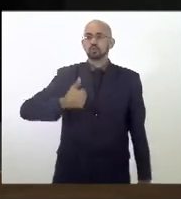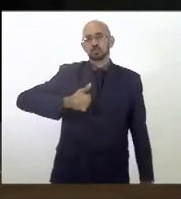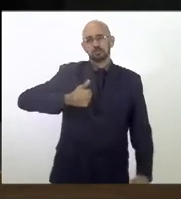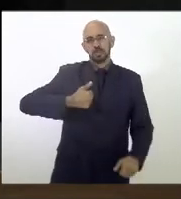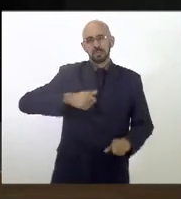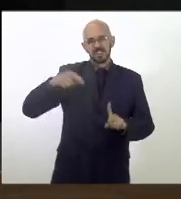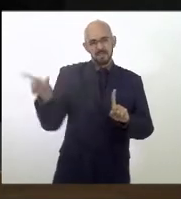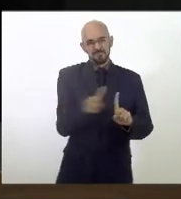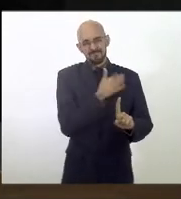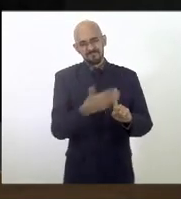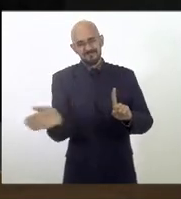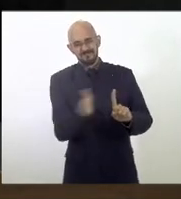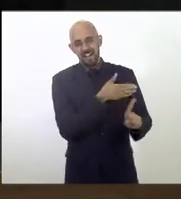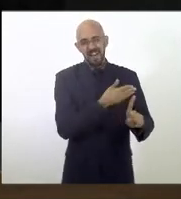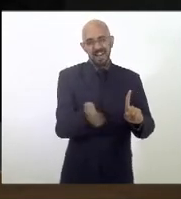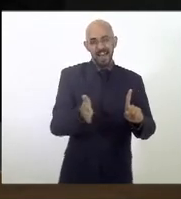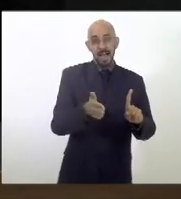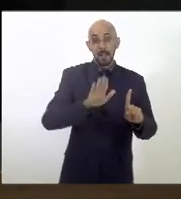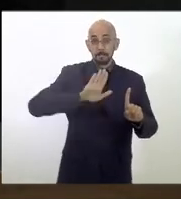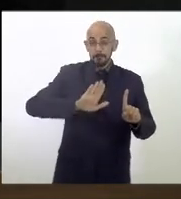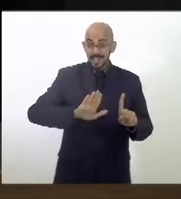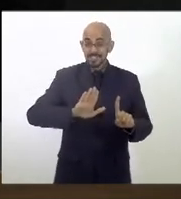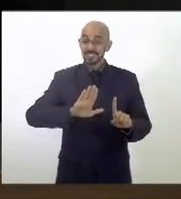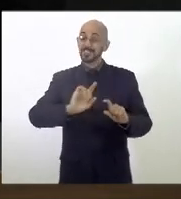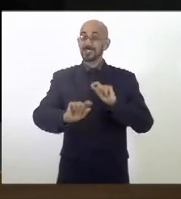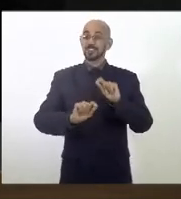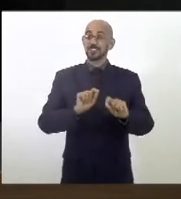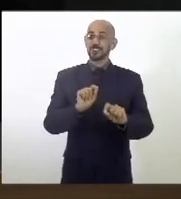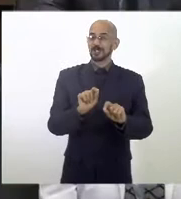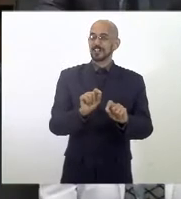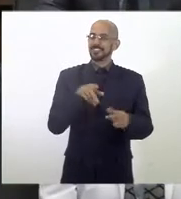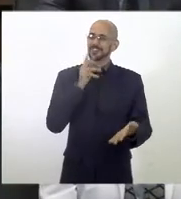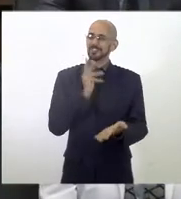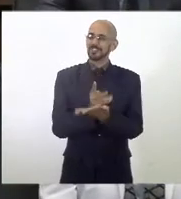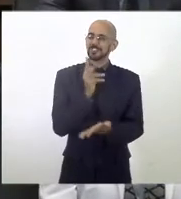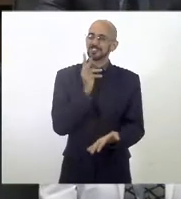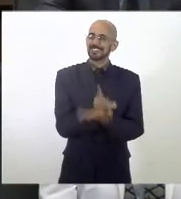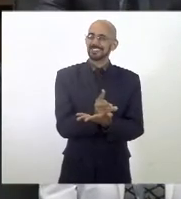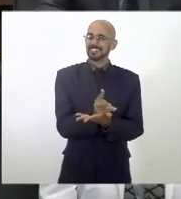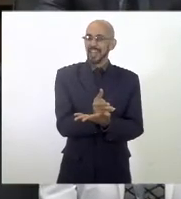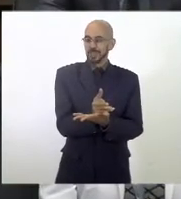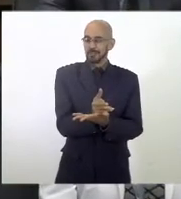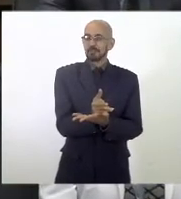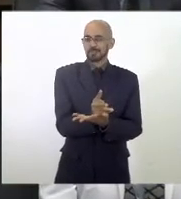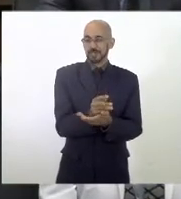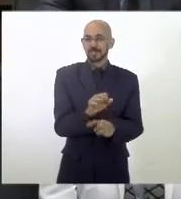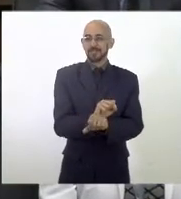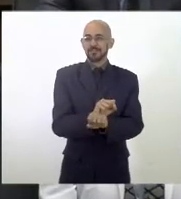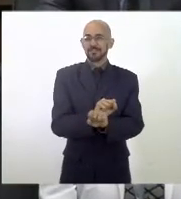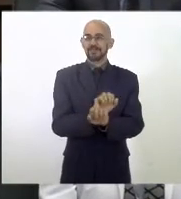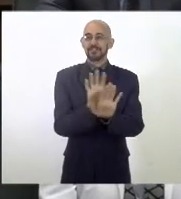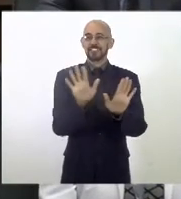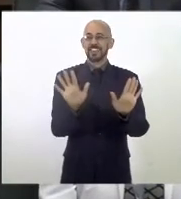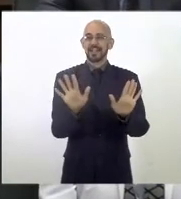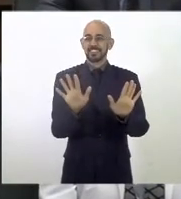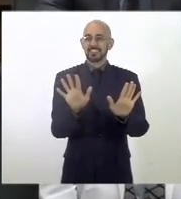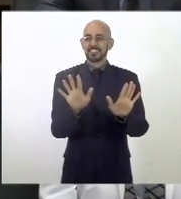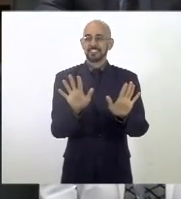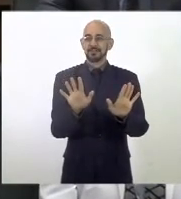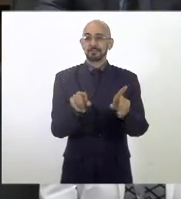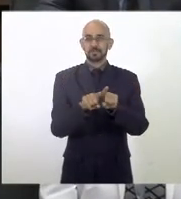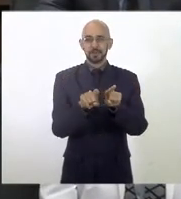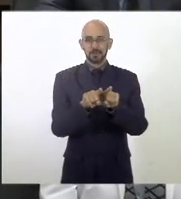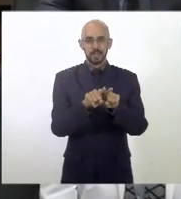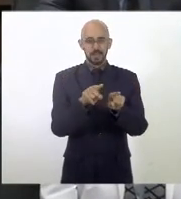apanhar, mas sempre, sempre, sempre com transparência, e digo,